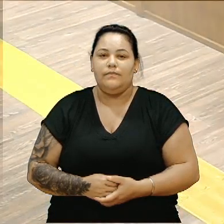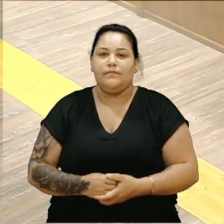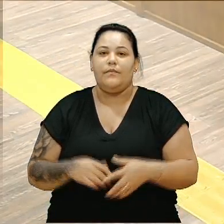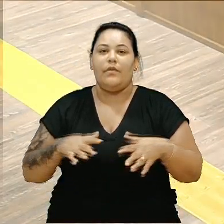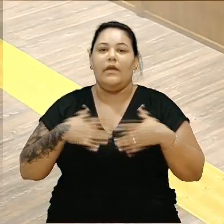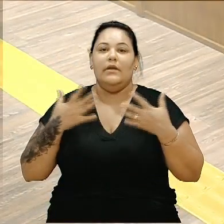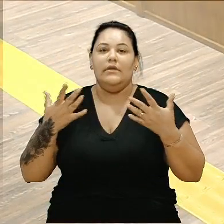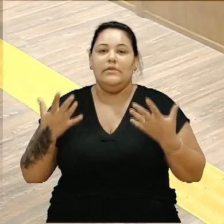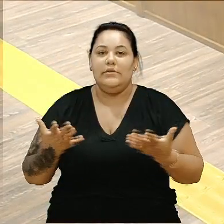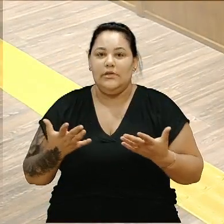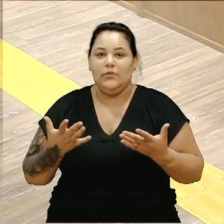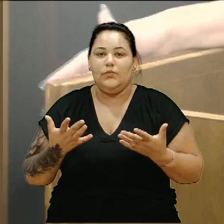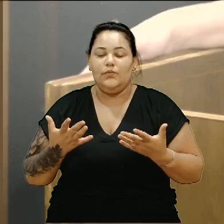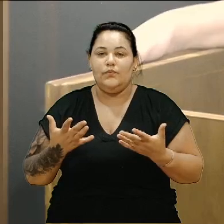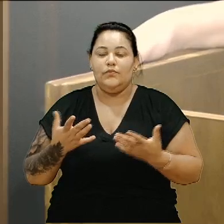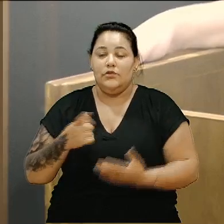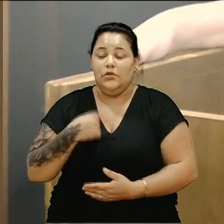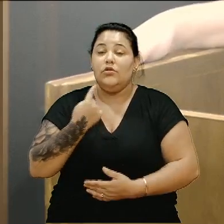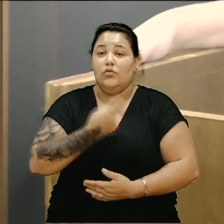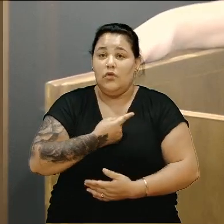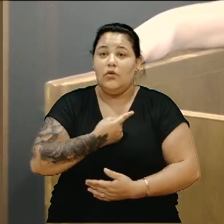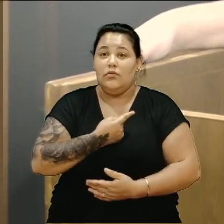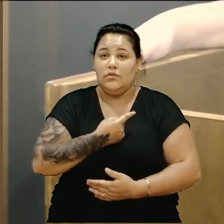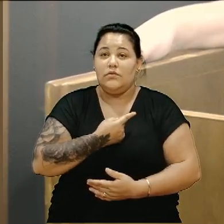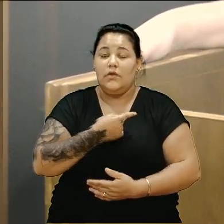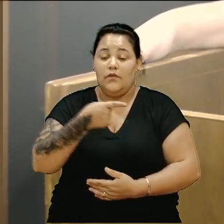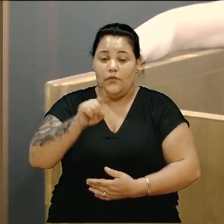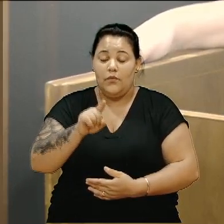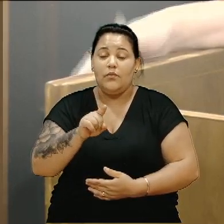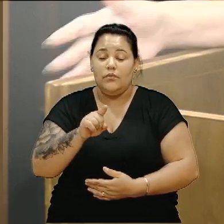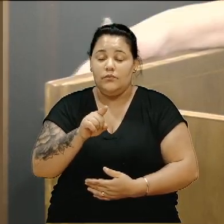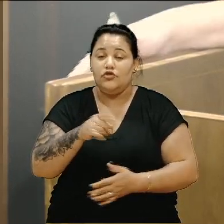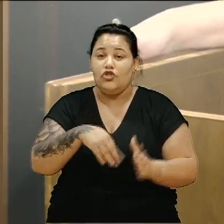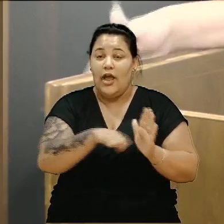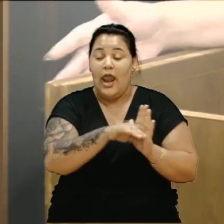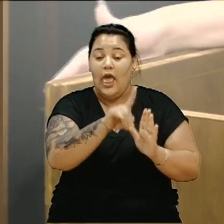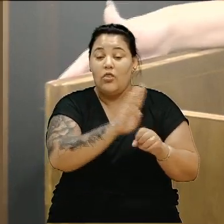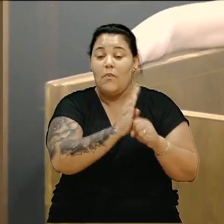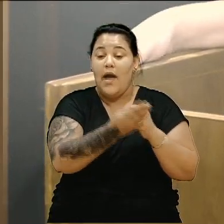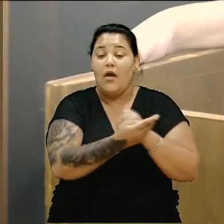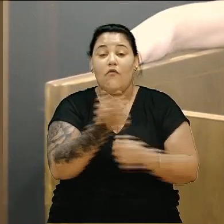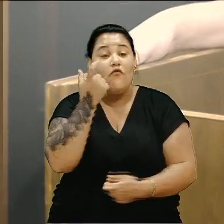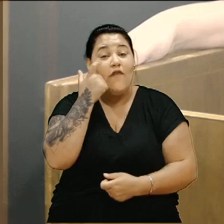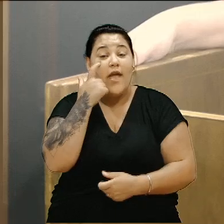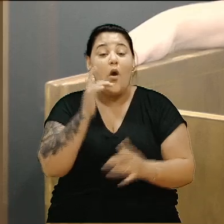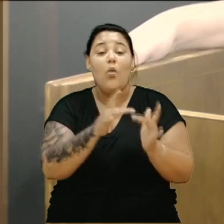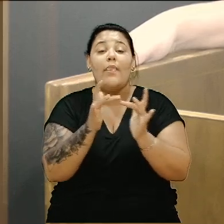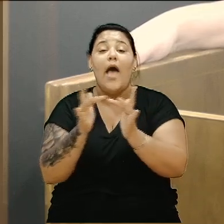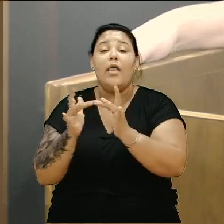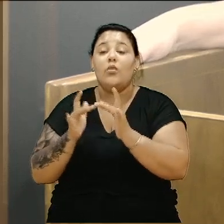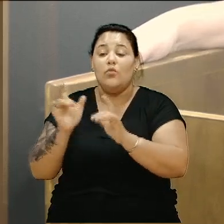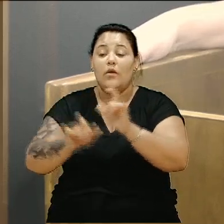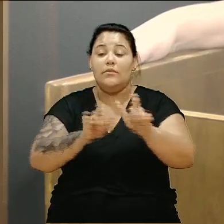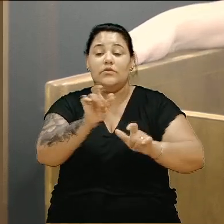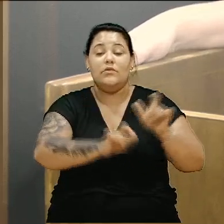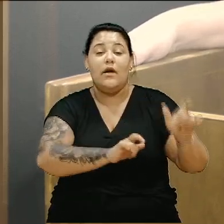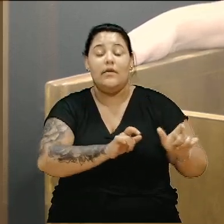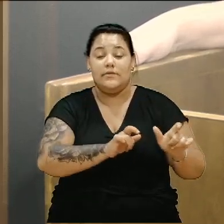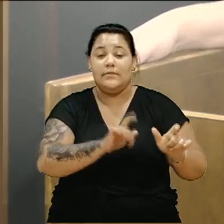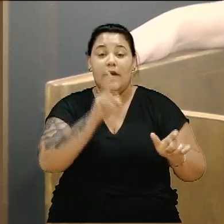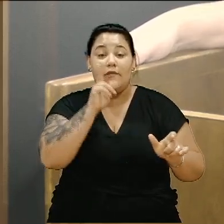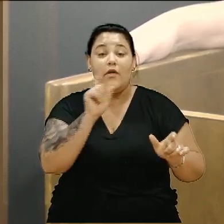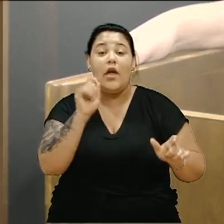Então, a gente foi até o Vila Lobos Vergueiros verificar com as pessoas aquela situação. E já